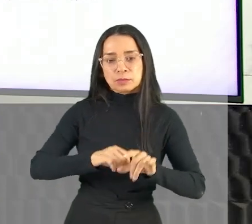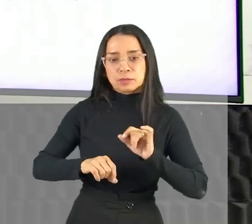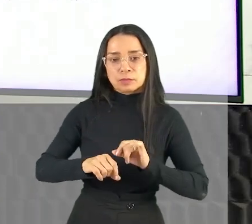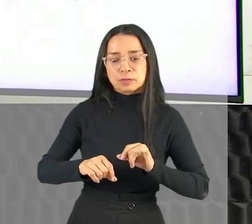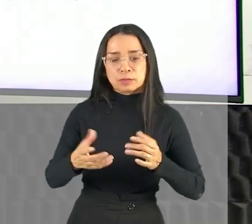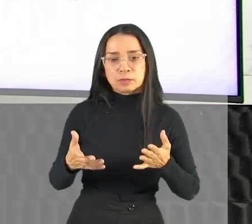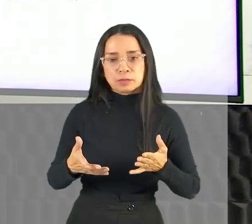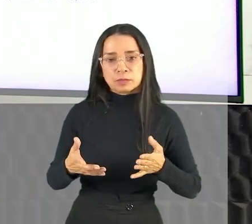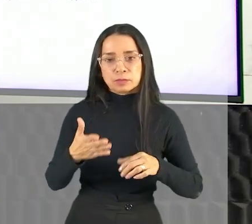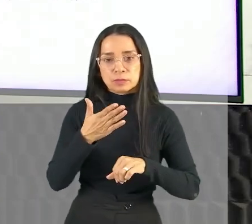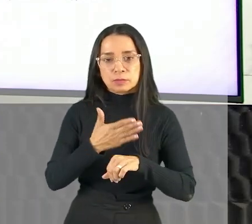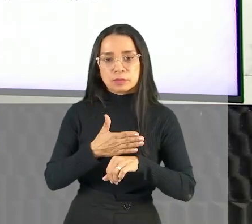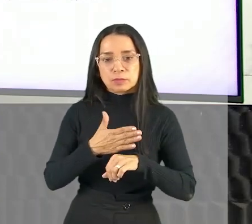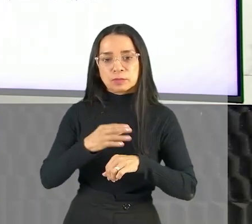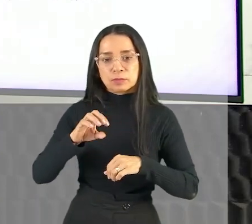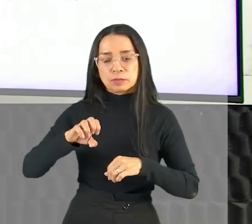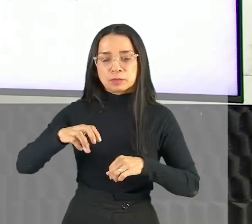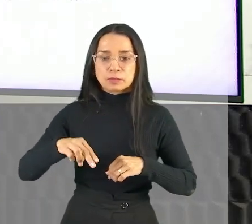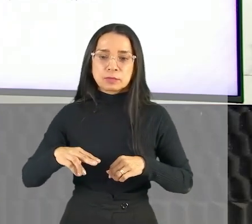enzimática.